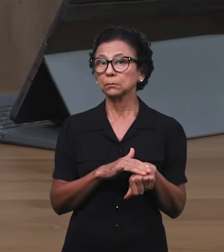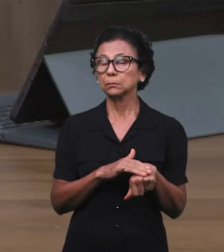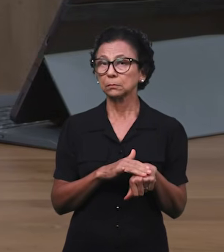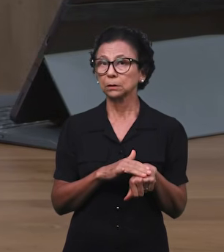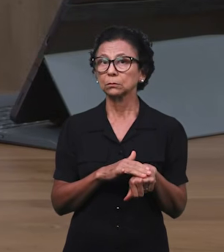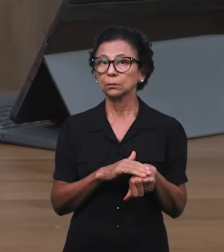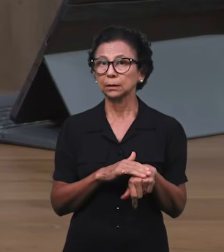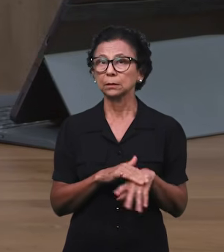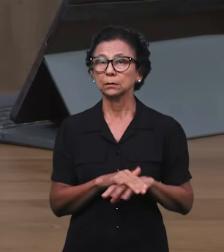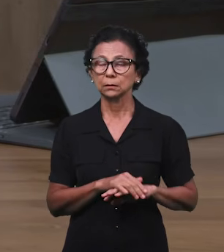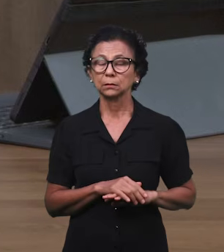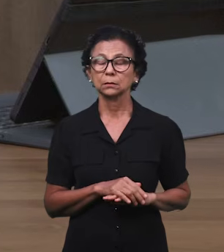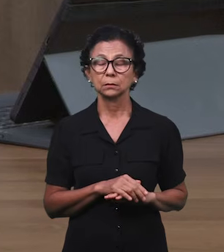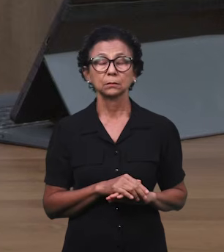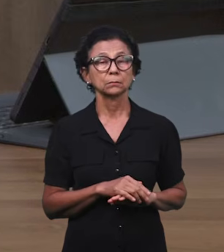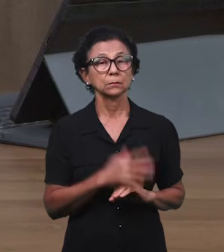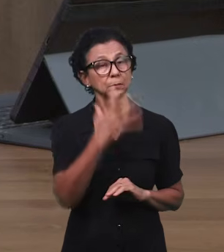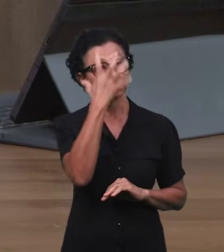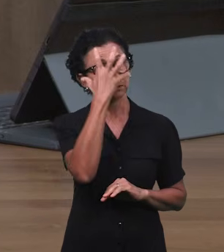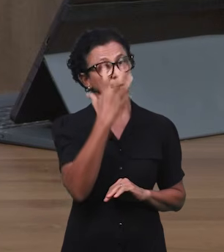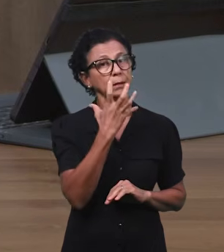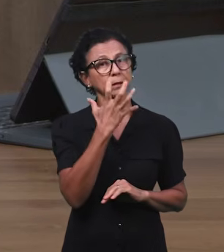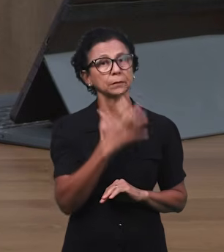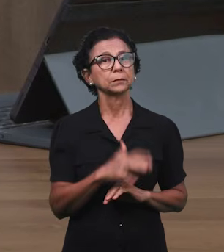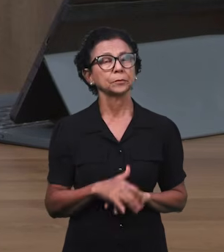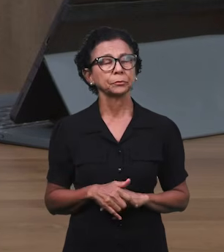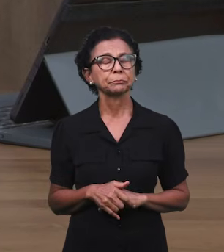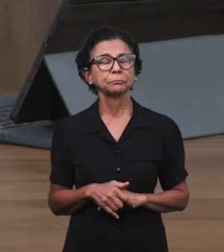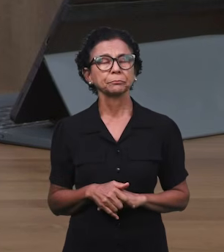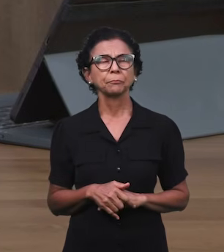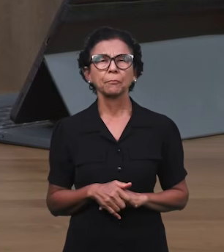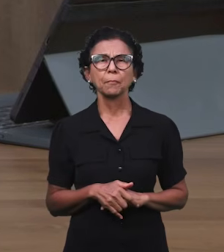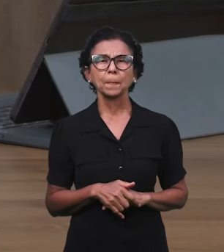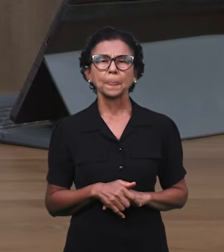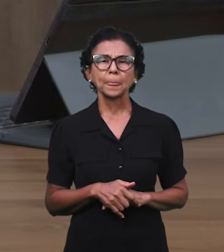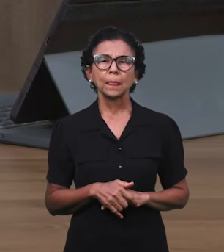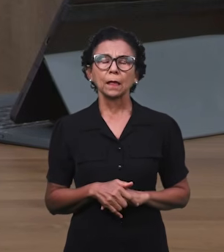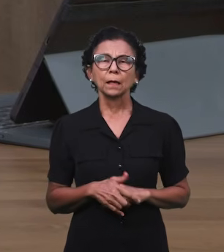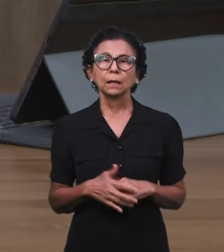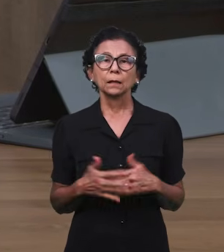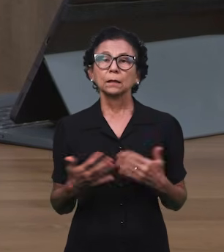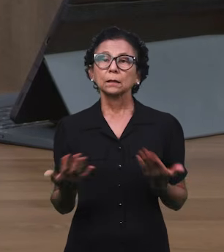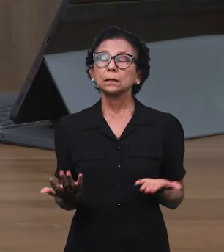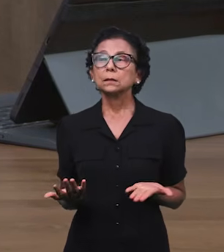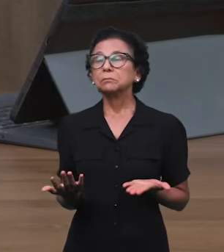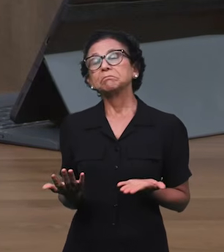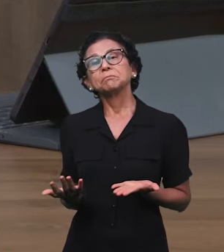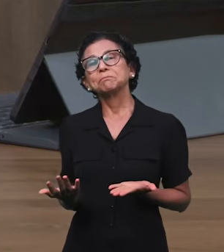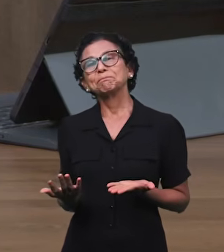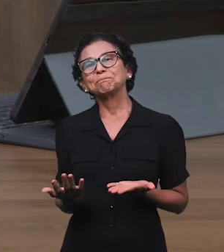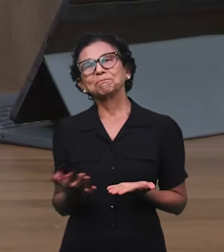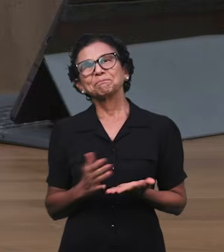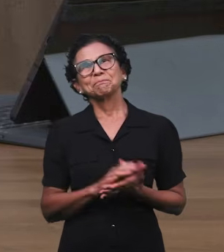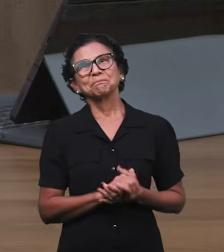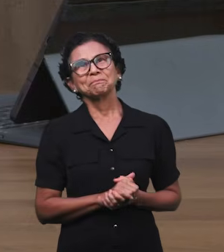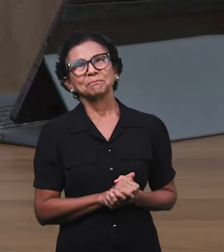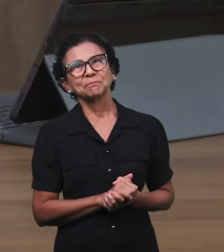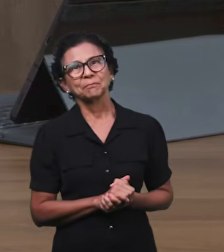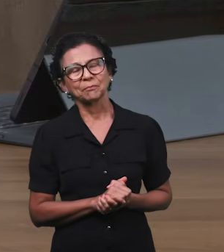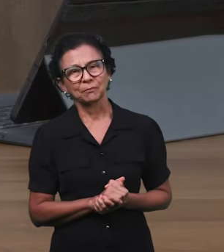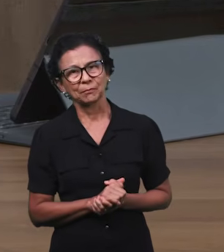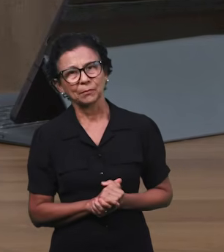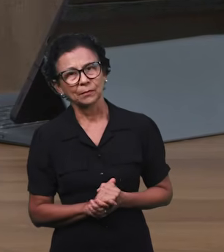precisa ser valorizado, né? E eu acho que de tanto